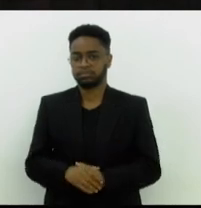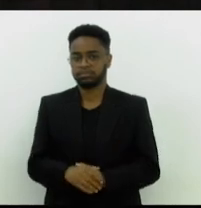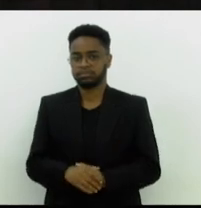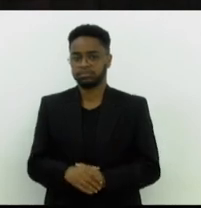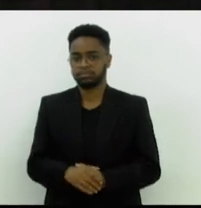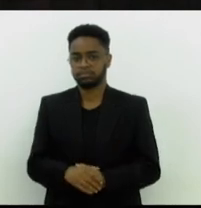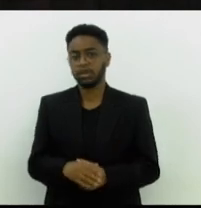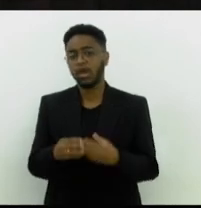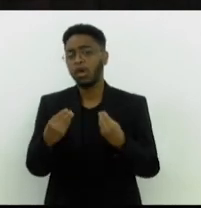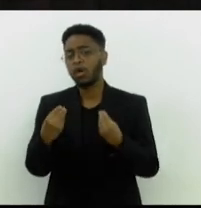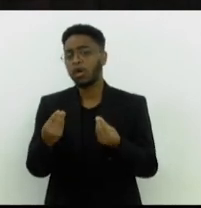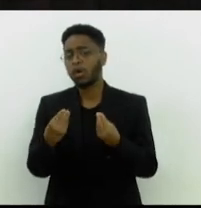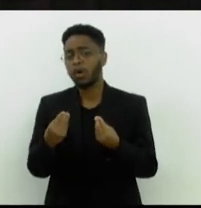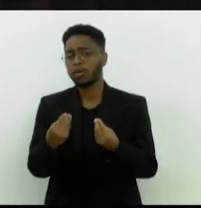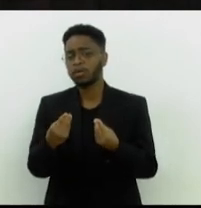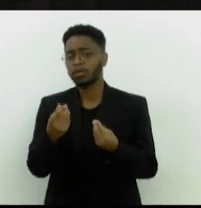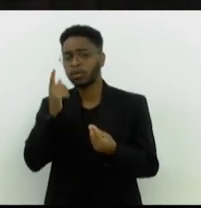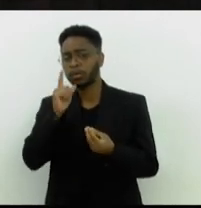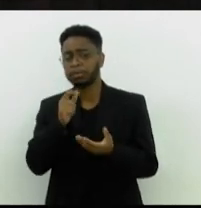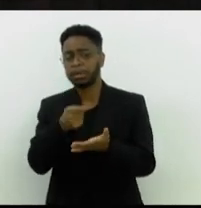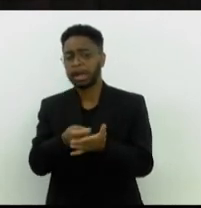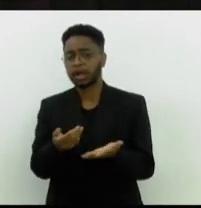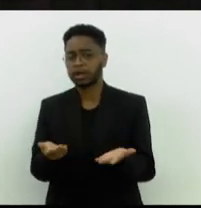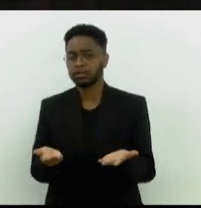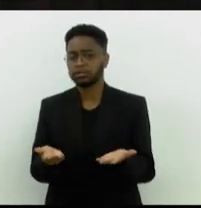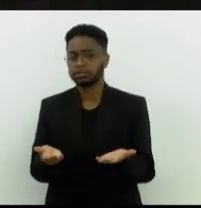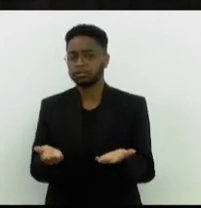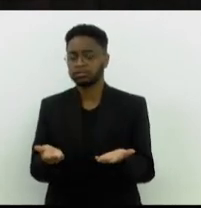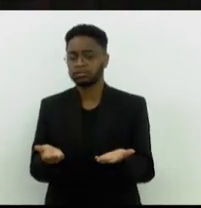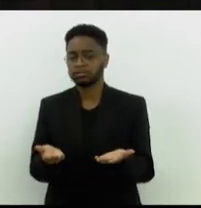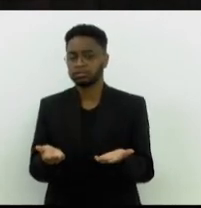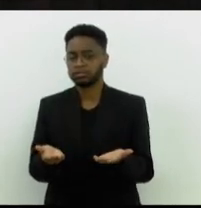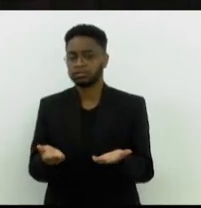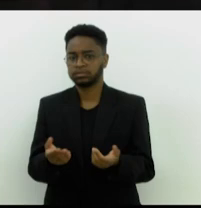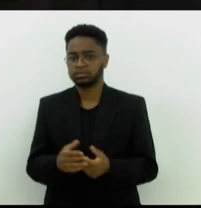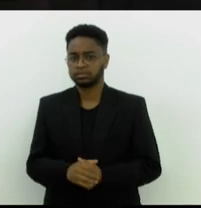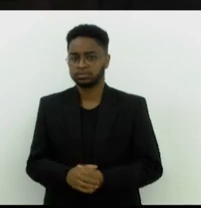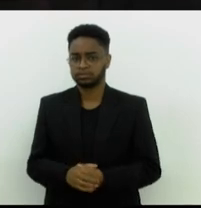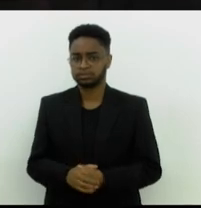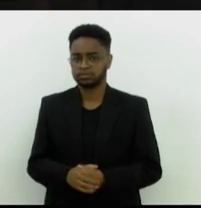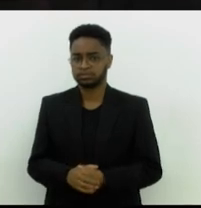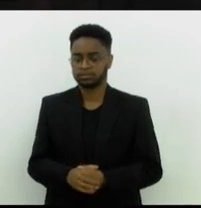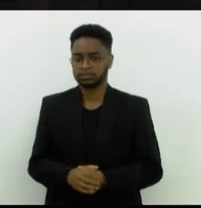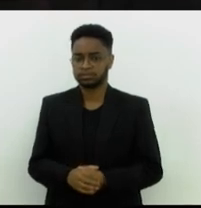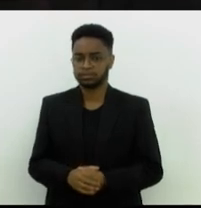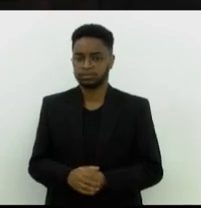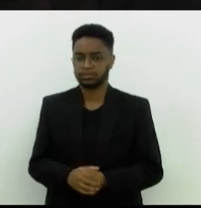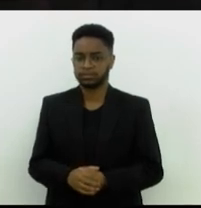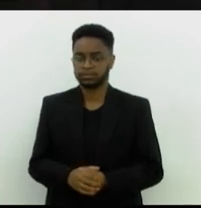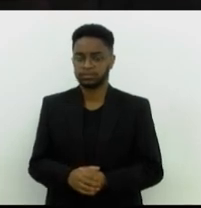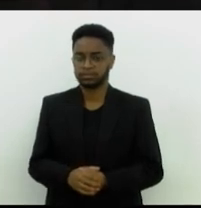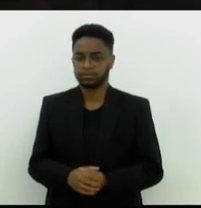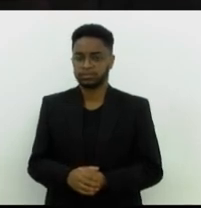E como é que a gente consegue fazer isso? Será que eu vou reviver